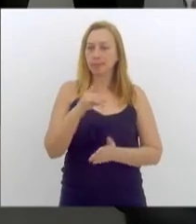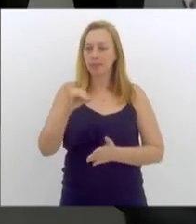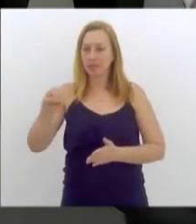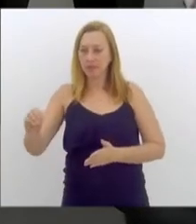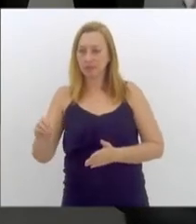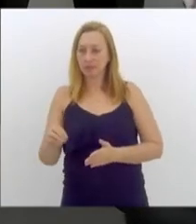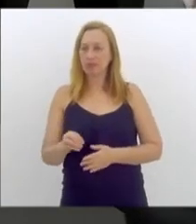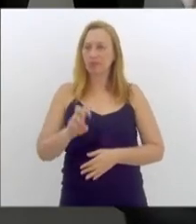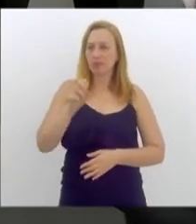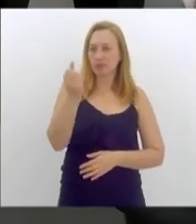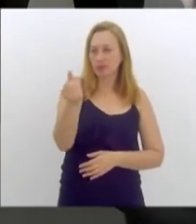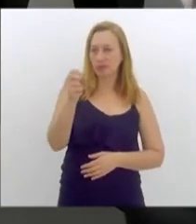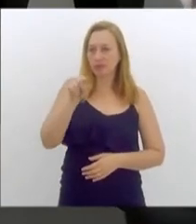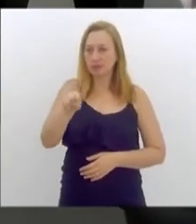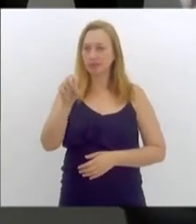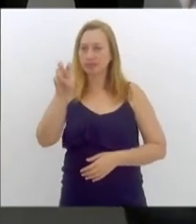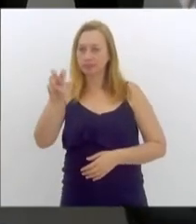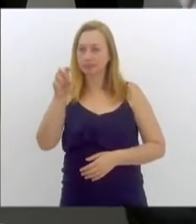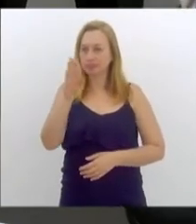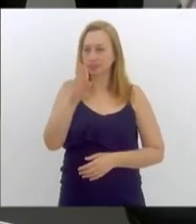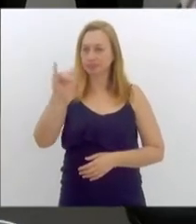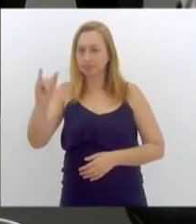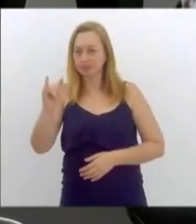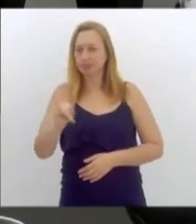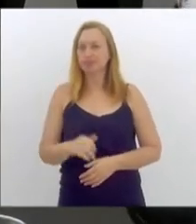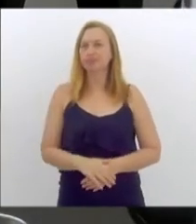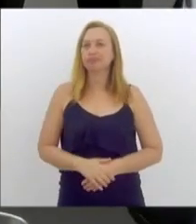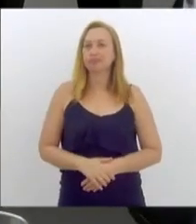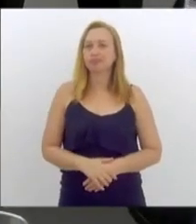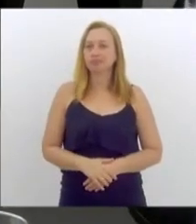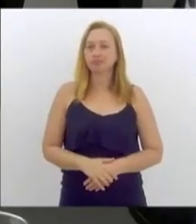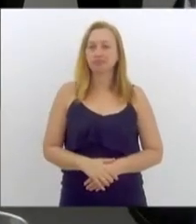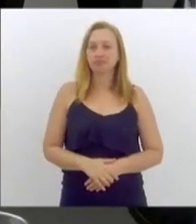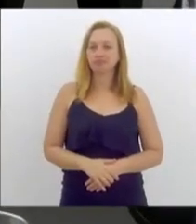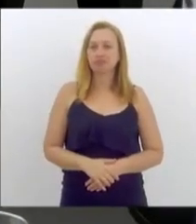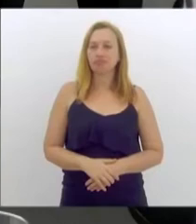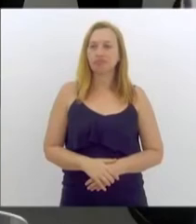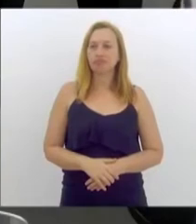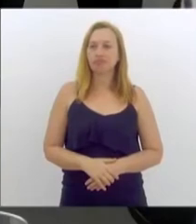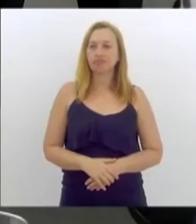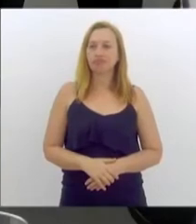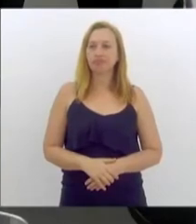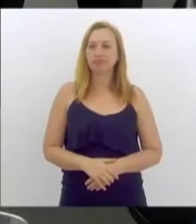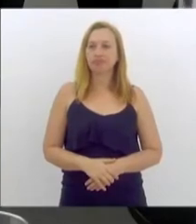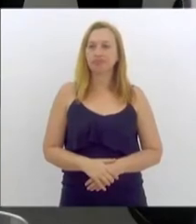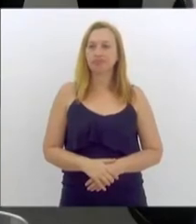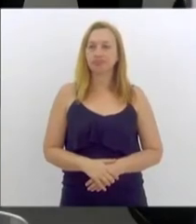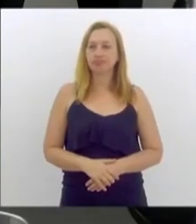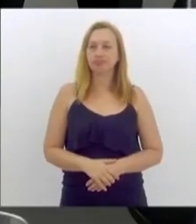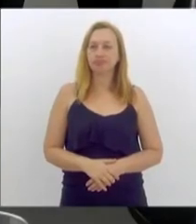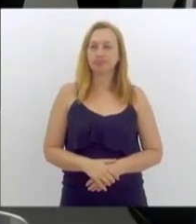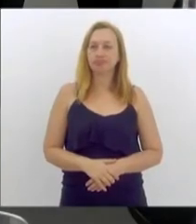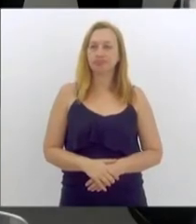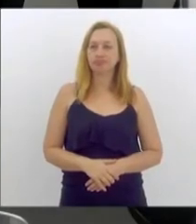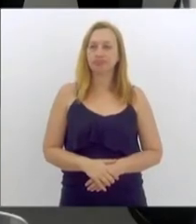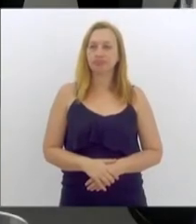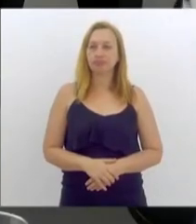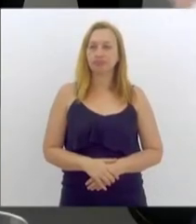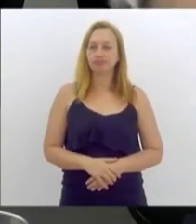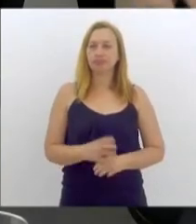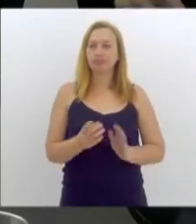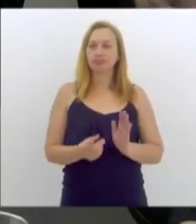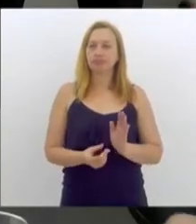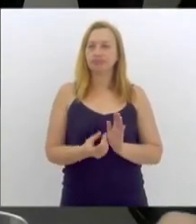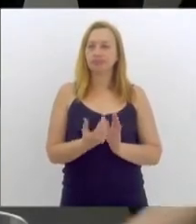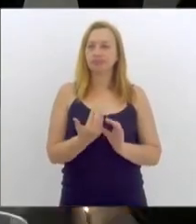6.6.5 B E aí a gente não considera as receitas de que são encaminhadas para